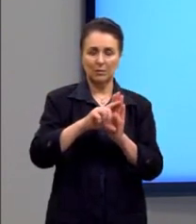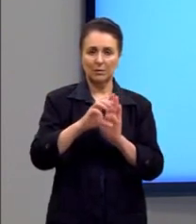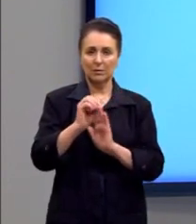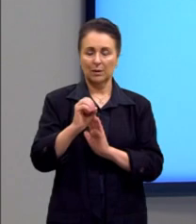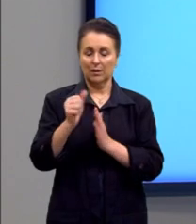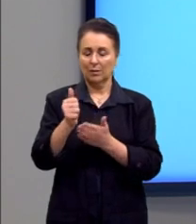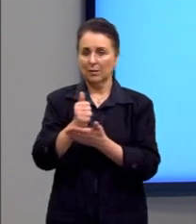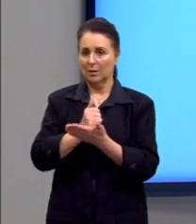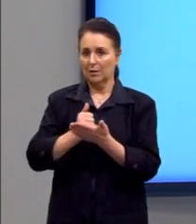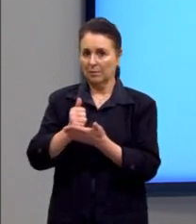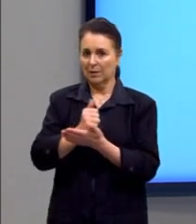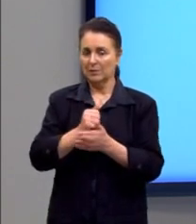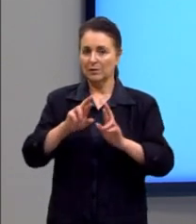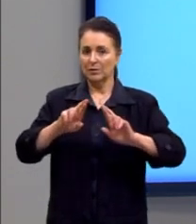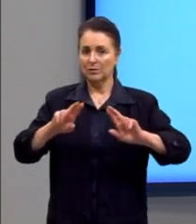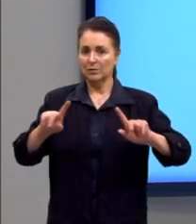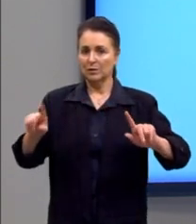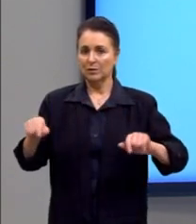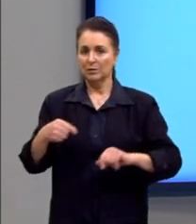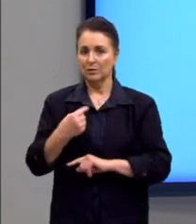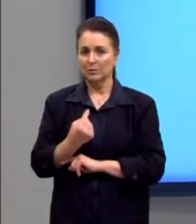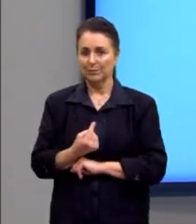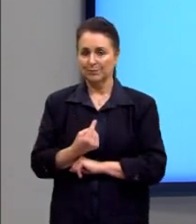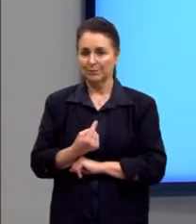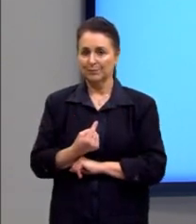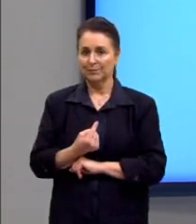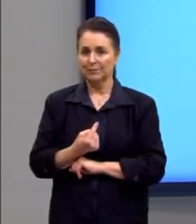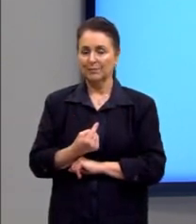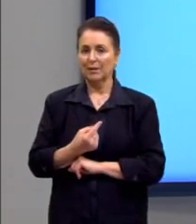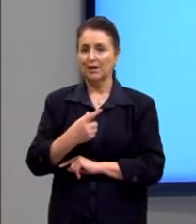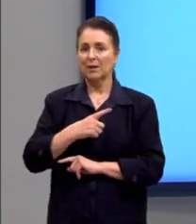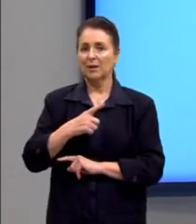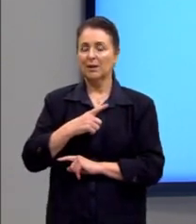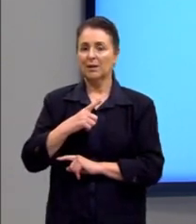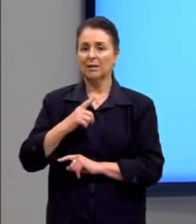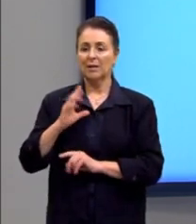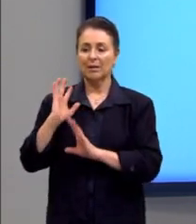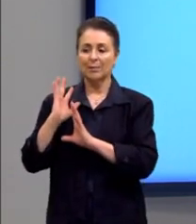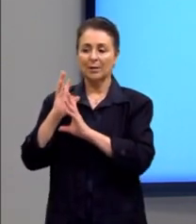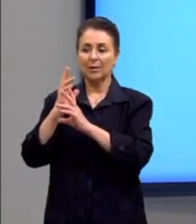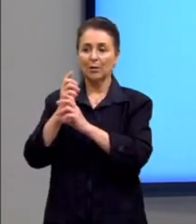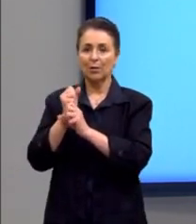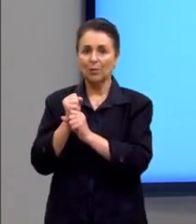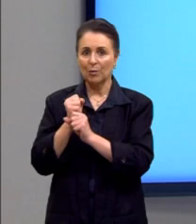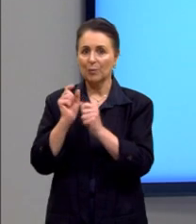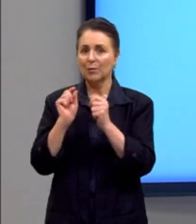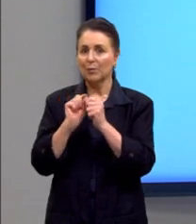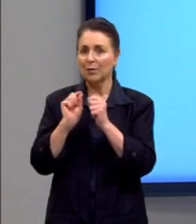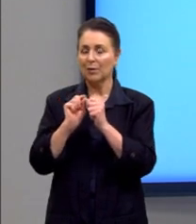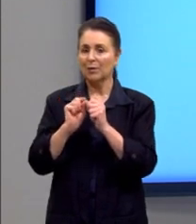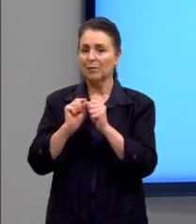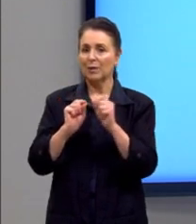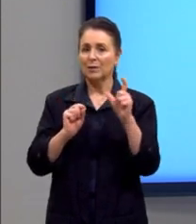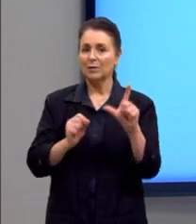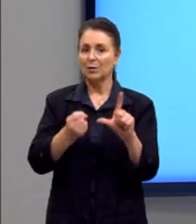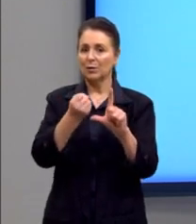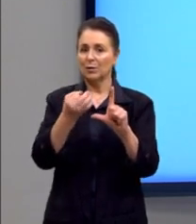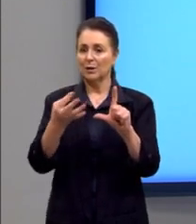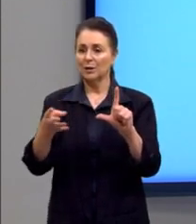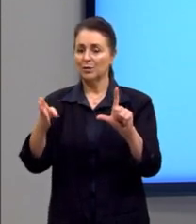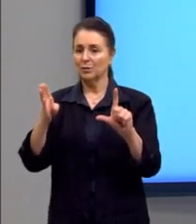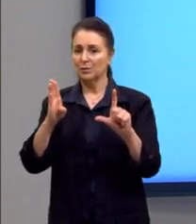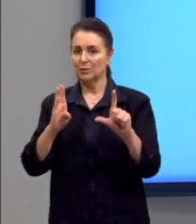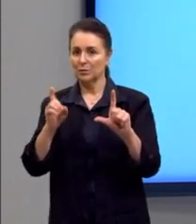que a base seja diferente de um E aí nós temos a resolução como é que nós resolvemos o logaritmo de B na base